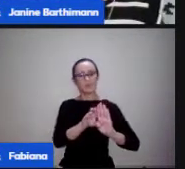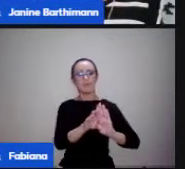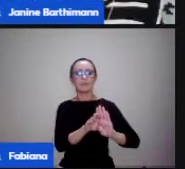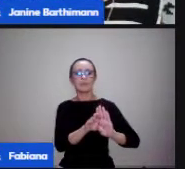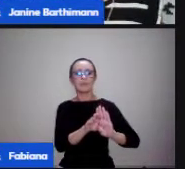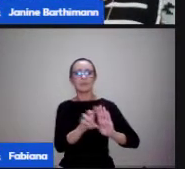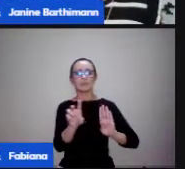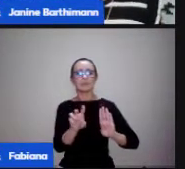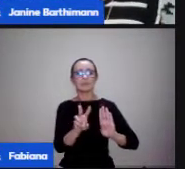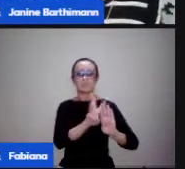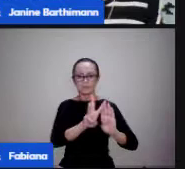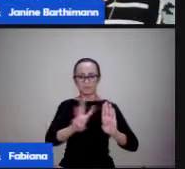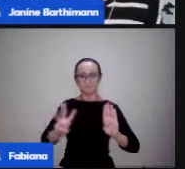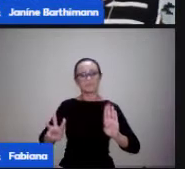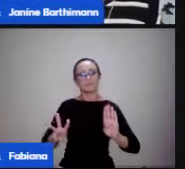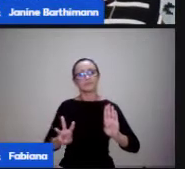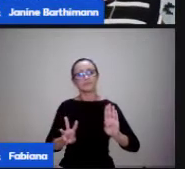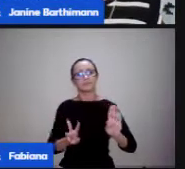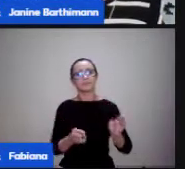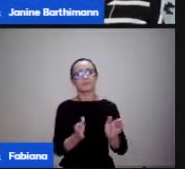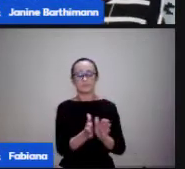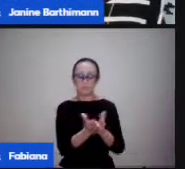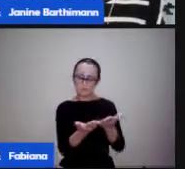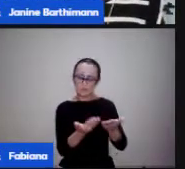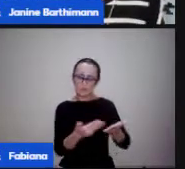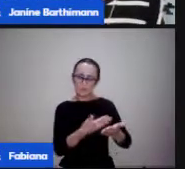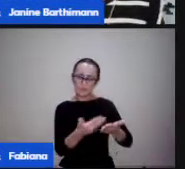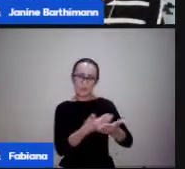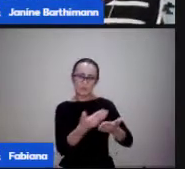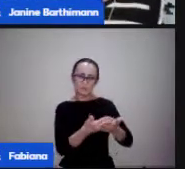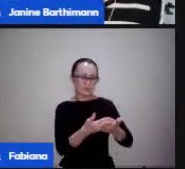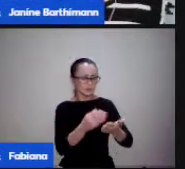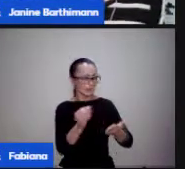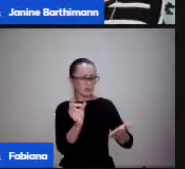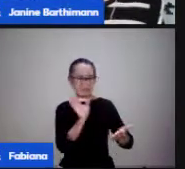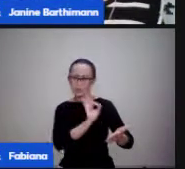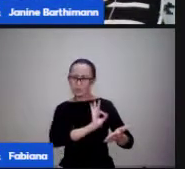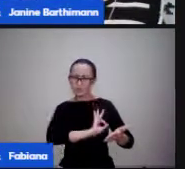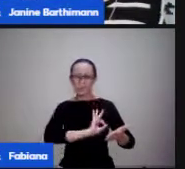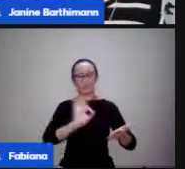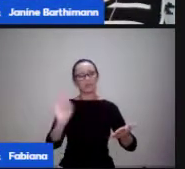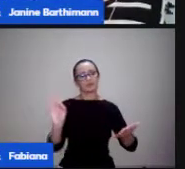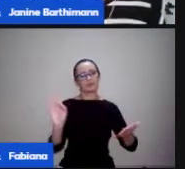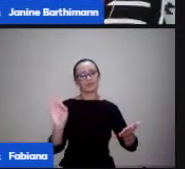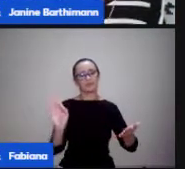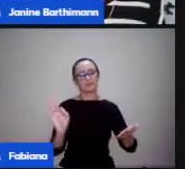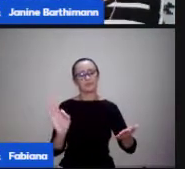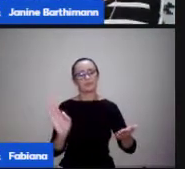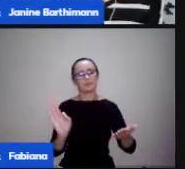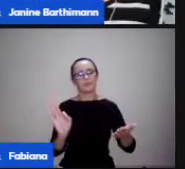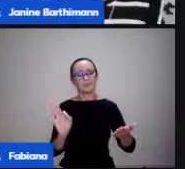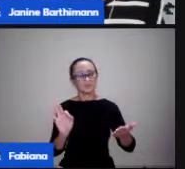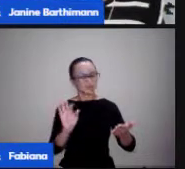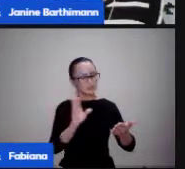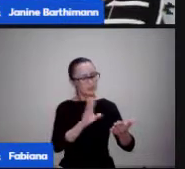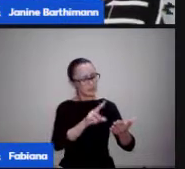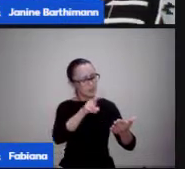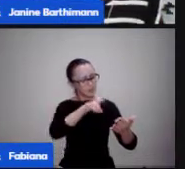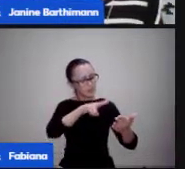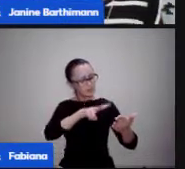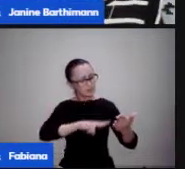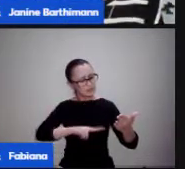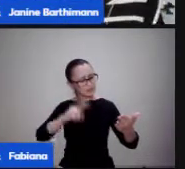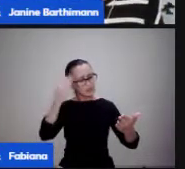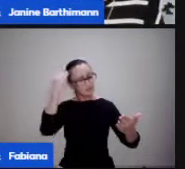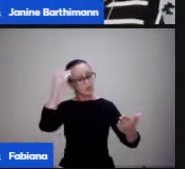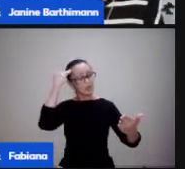disponível. É um livro muito rico e que nos traz uma compreensão